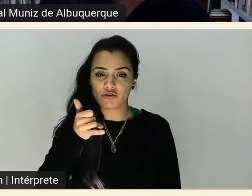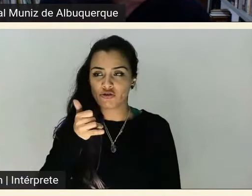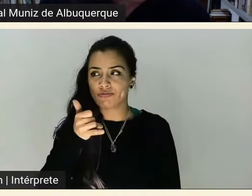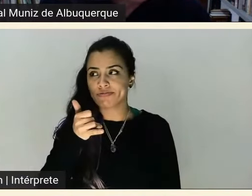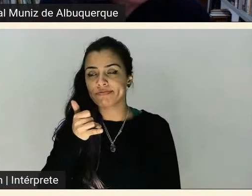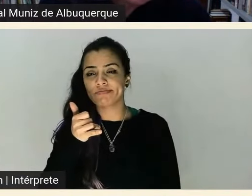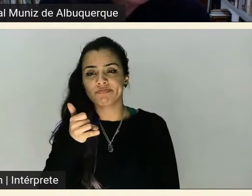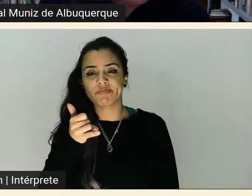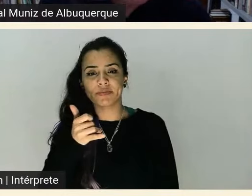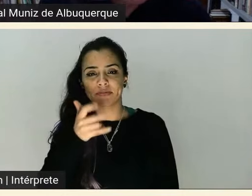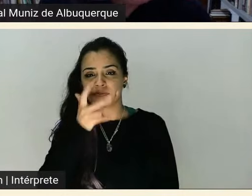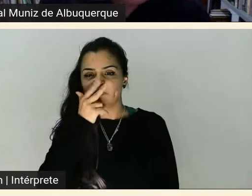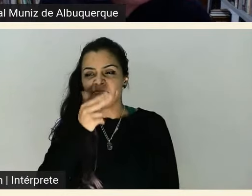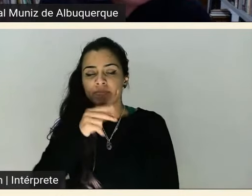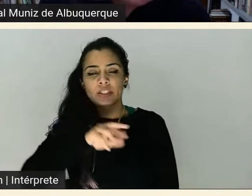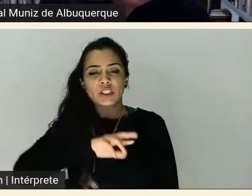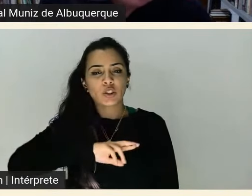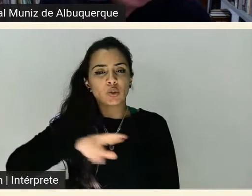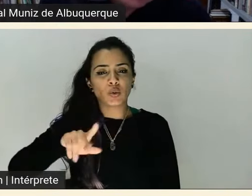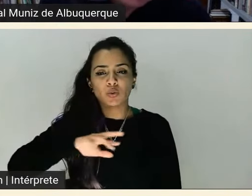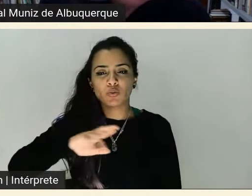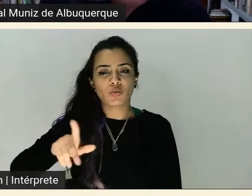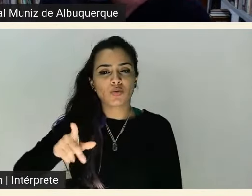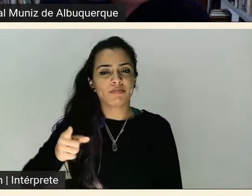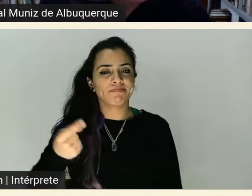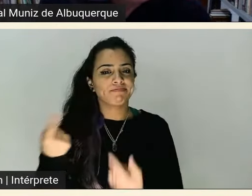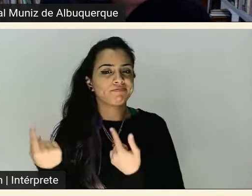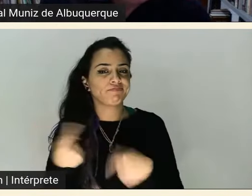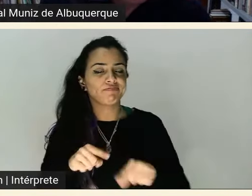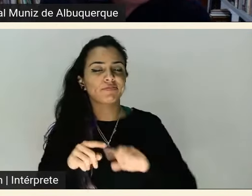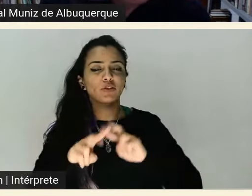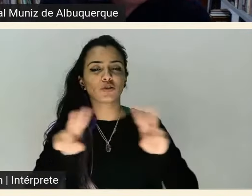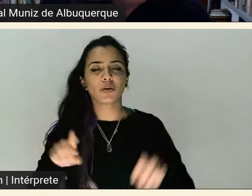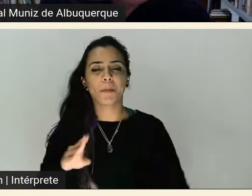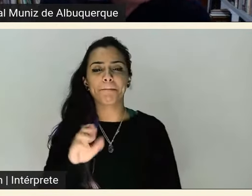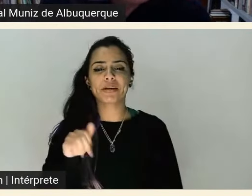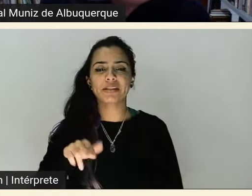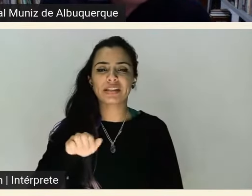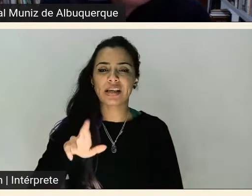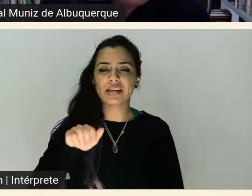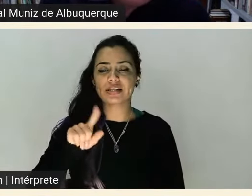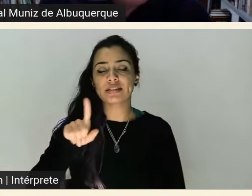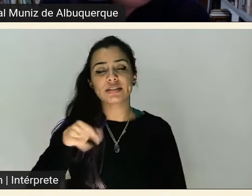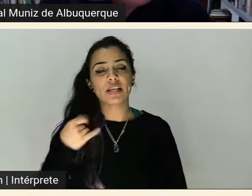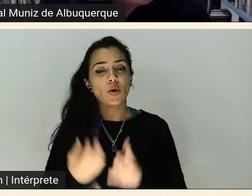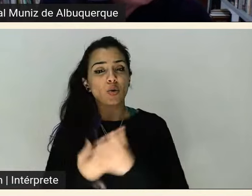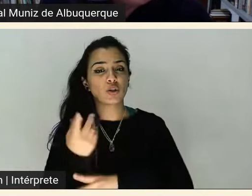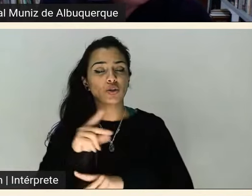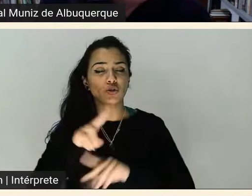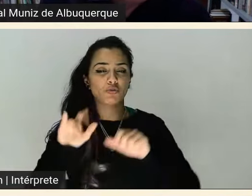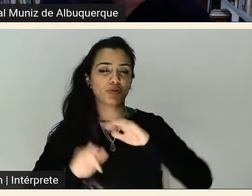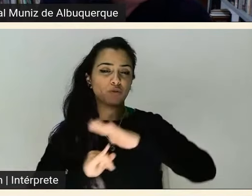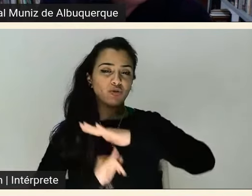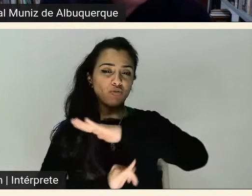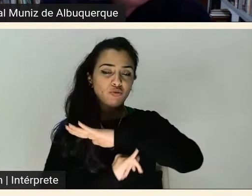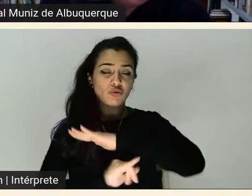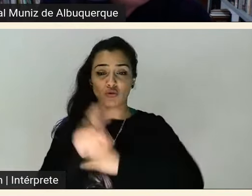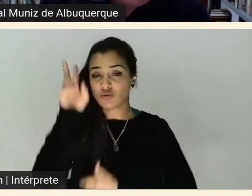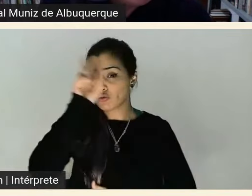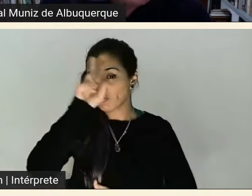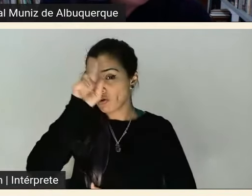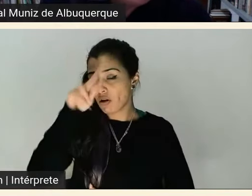uma narrativa contraposta à narrativa bandeirante, a narrativa construída pelo Instituto Histórico Paulista, que